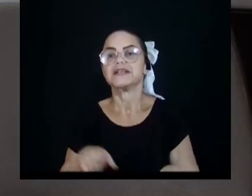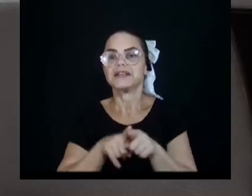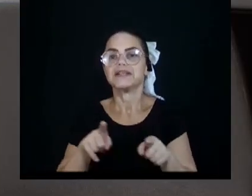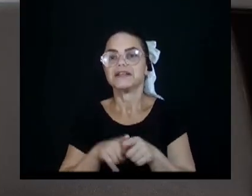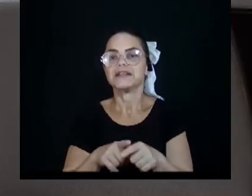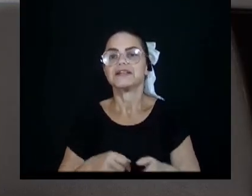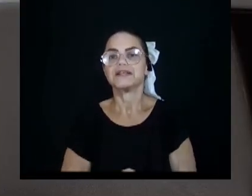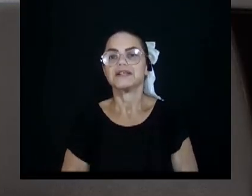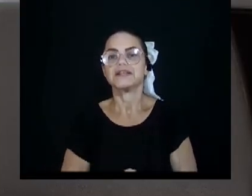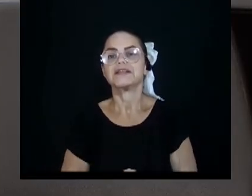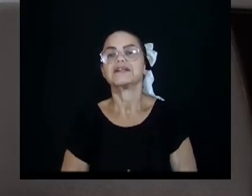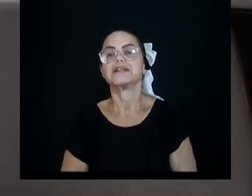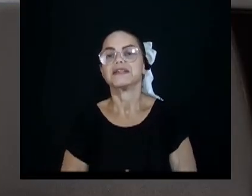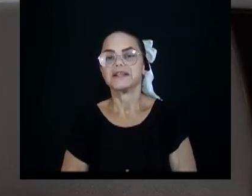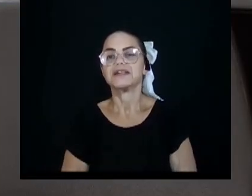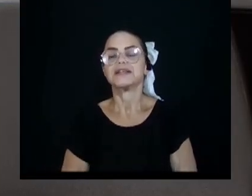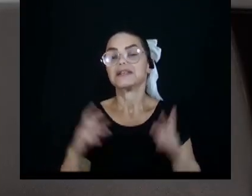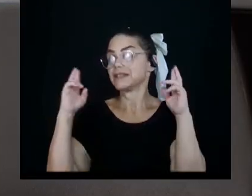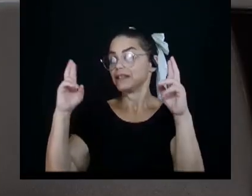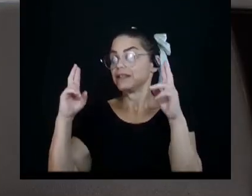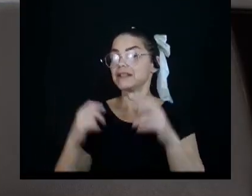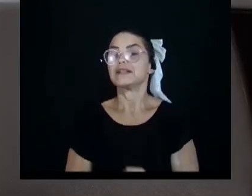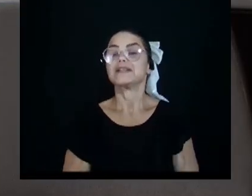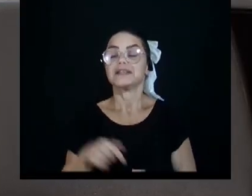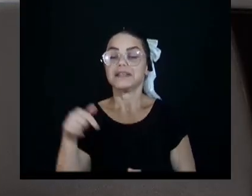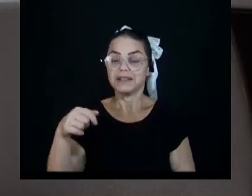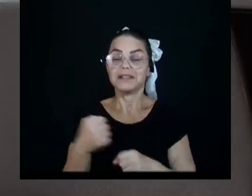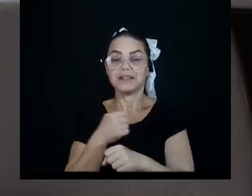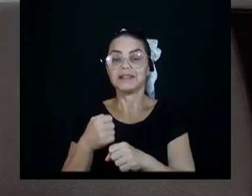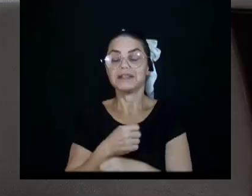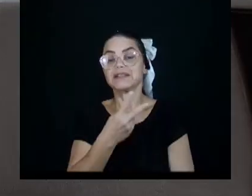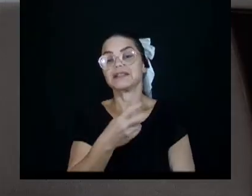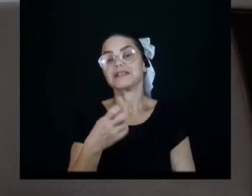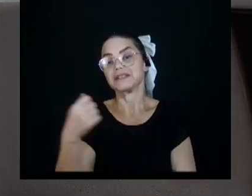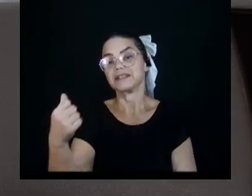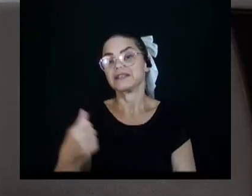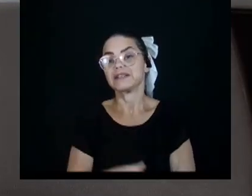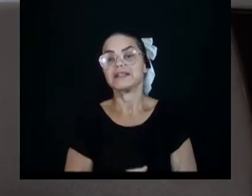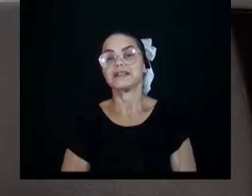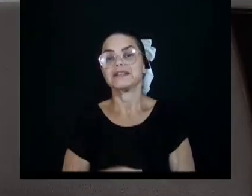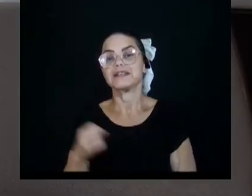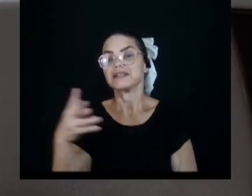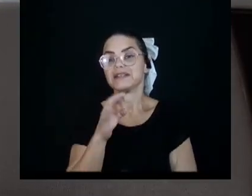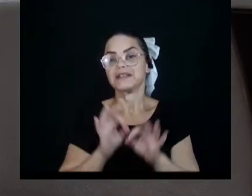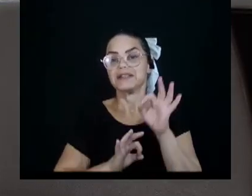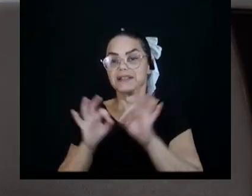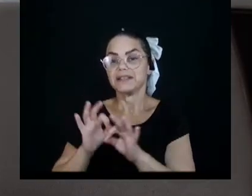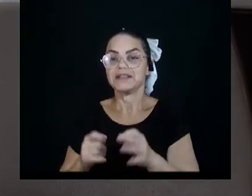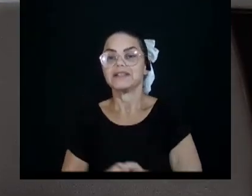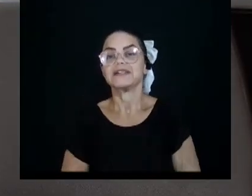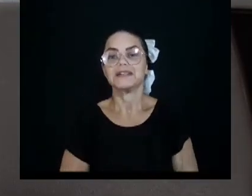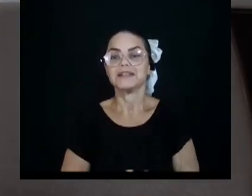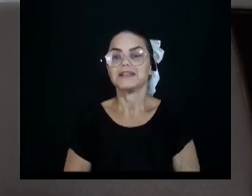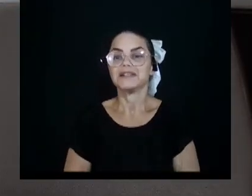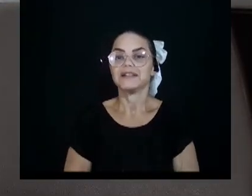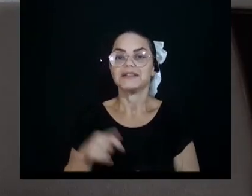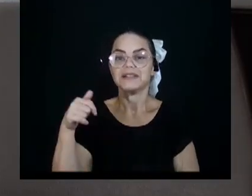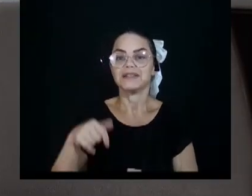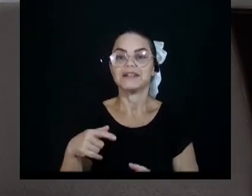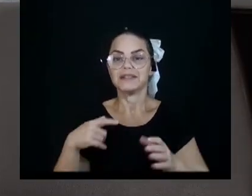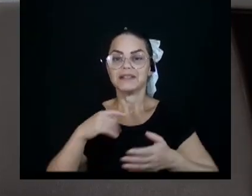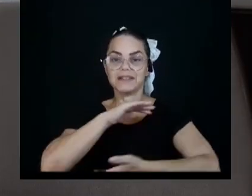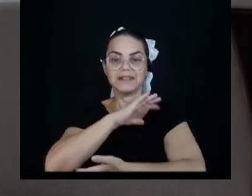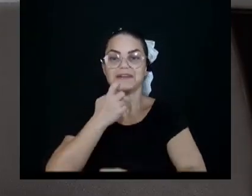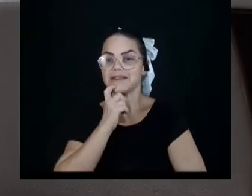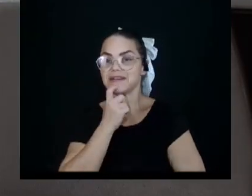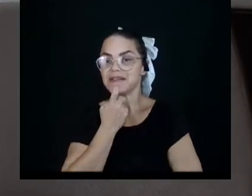sua expectativa mesmo para esse ano de 2026 com novos projetos e novos planos aqui na Câmara Municipal de Campinas. Quero agradecer